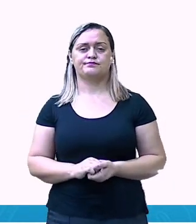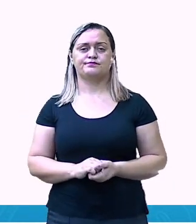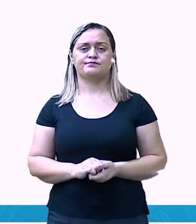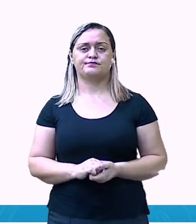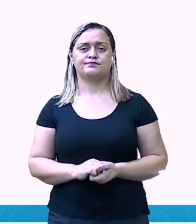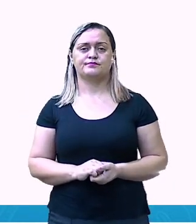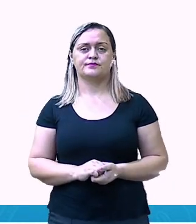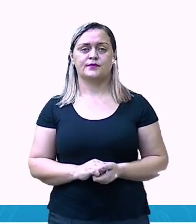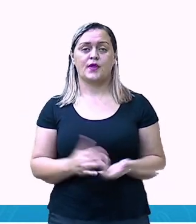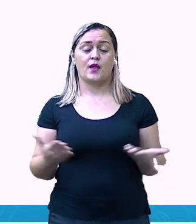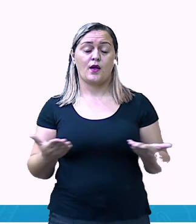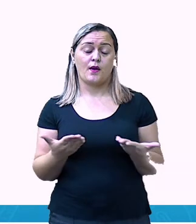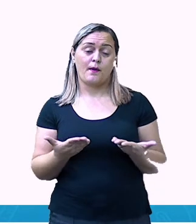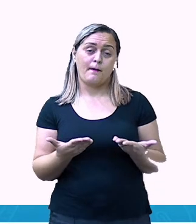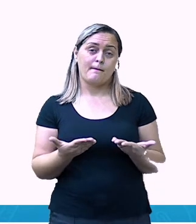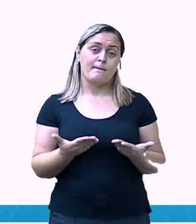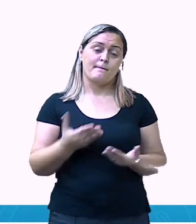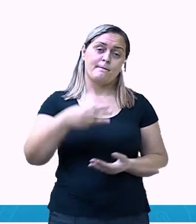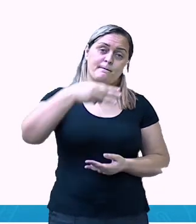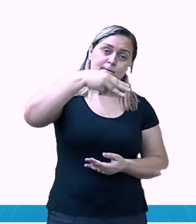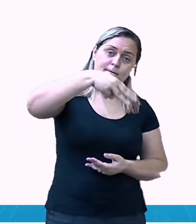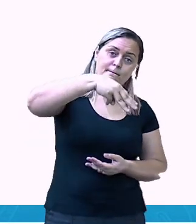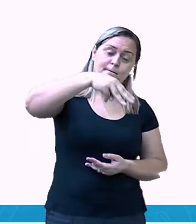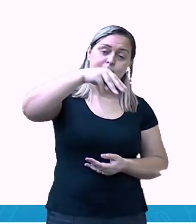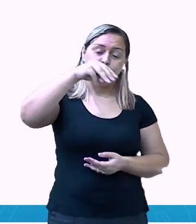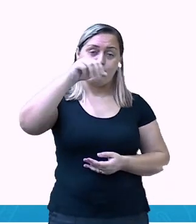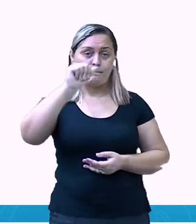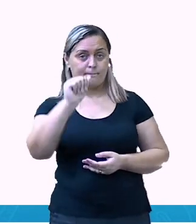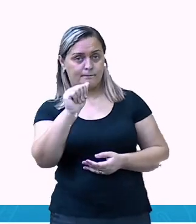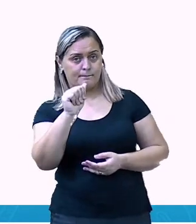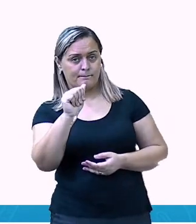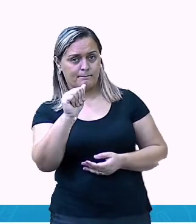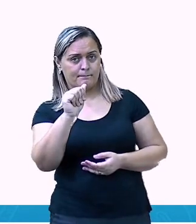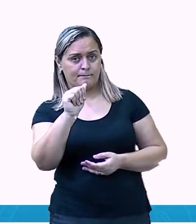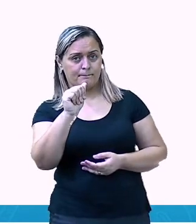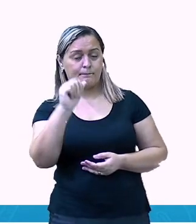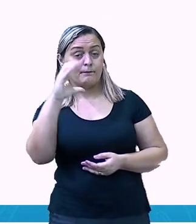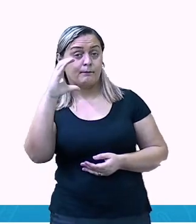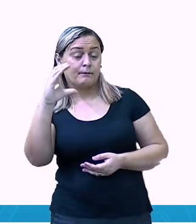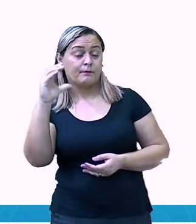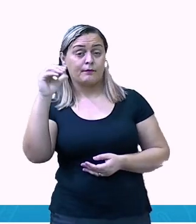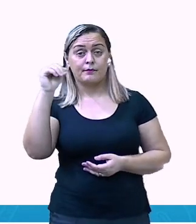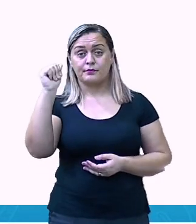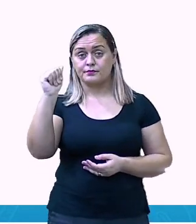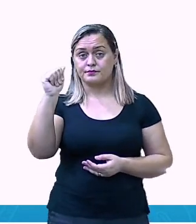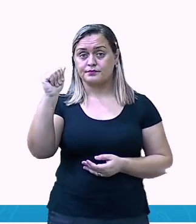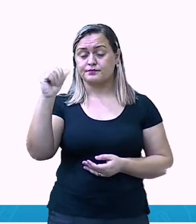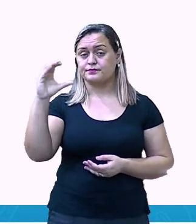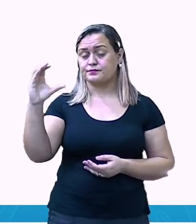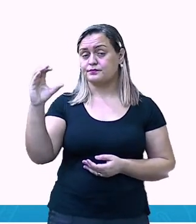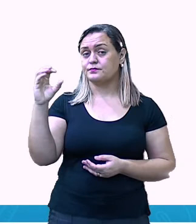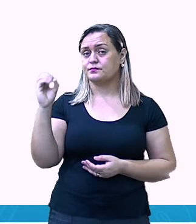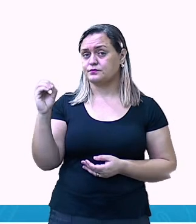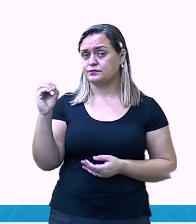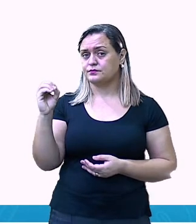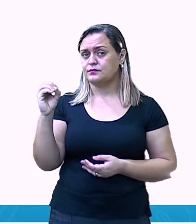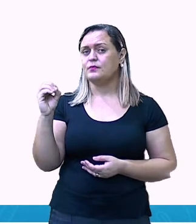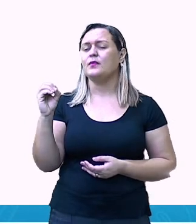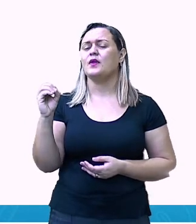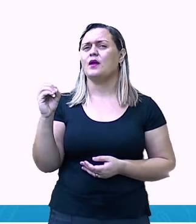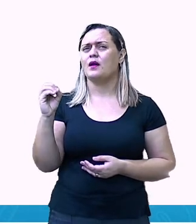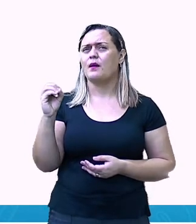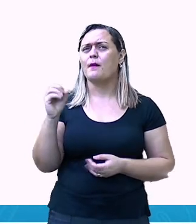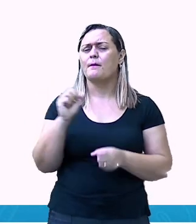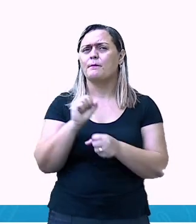macaco. Macaco. Olha só, juntei o que eu falei pausadamente e formei uma palavra.